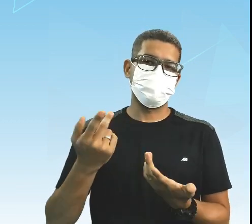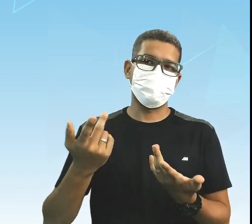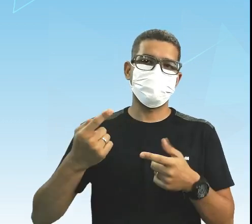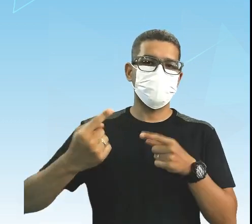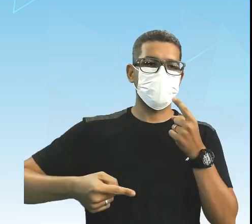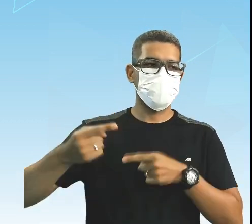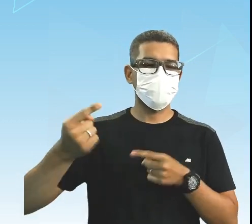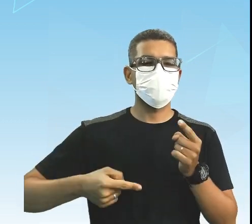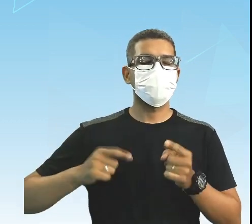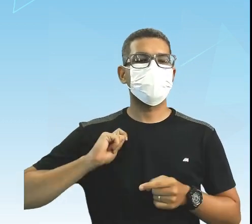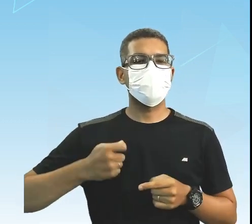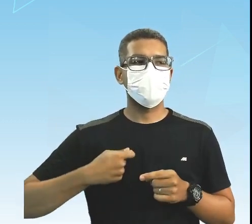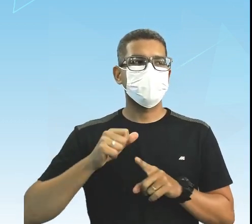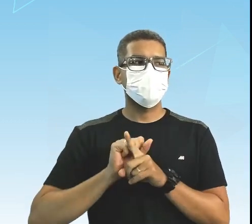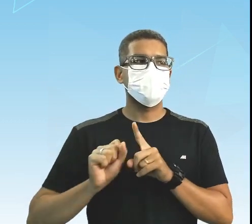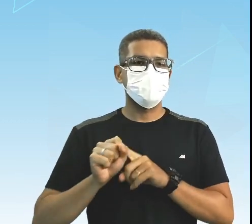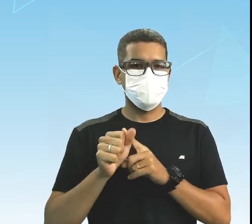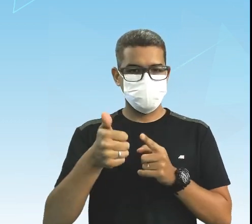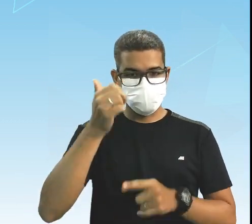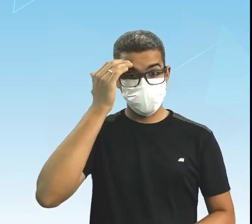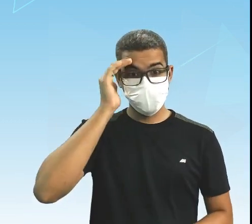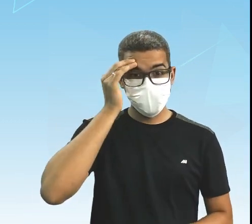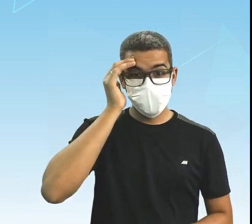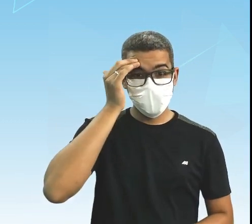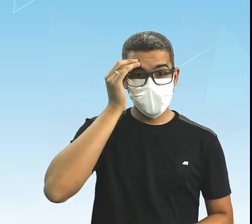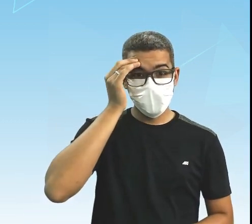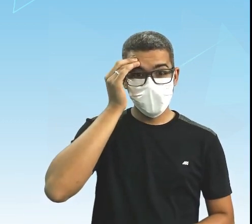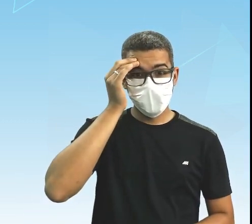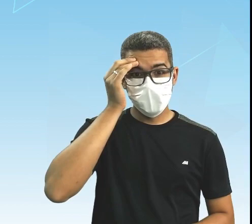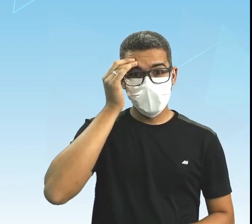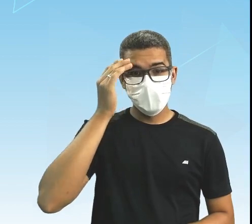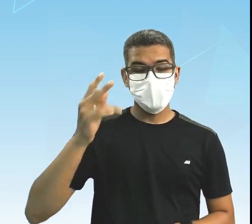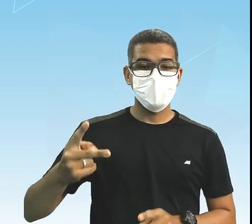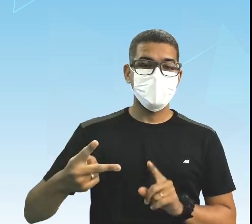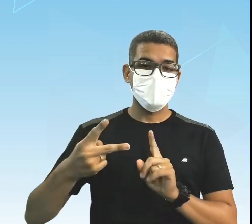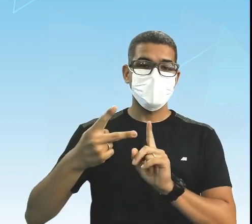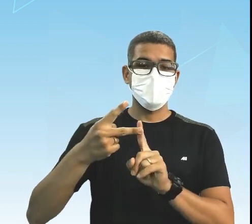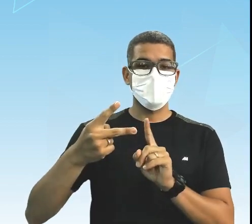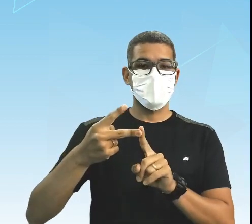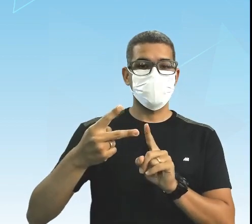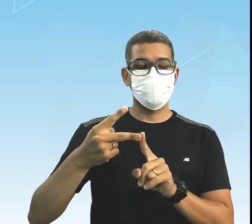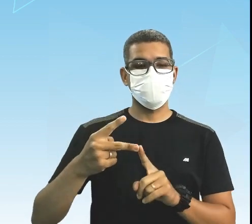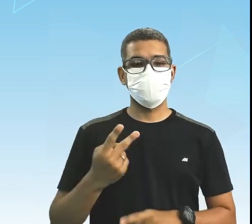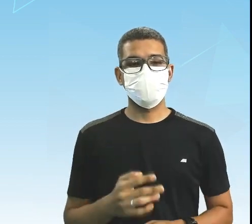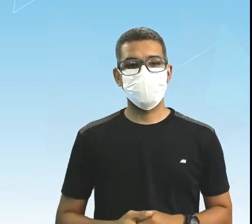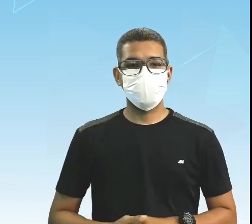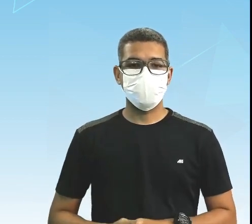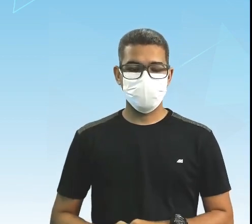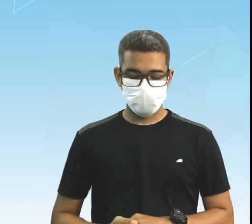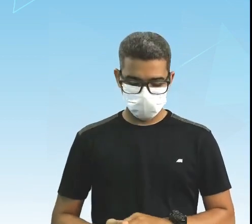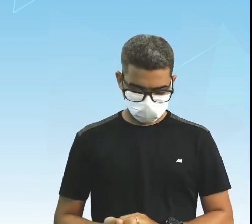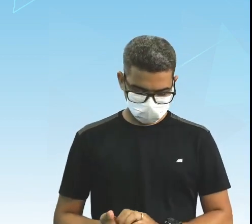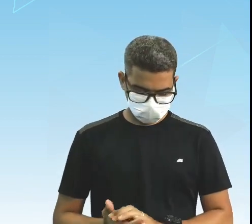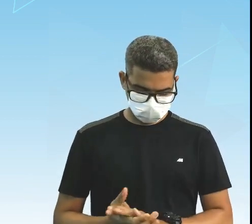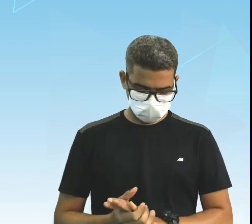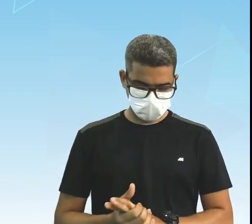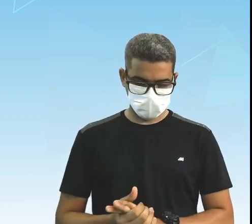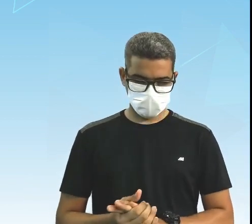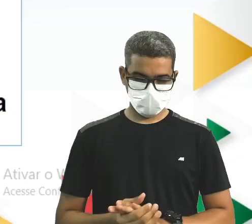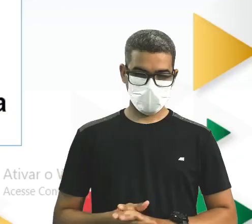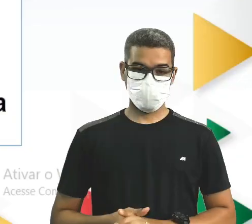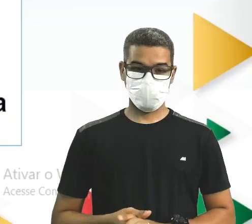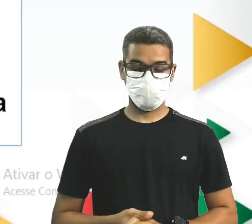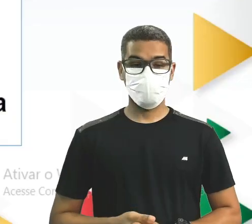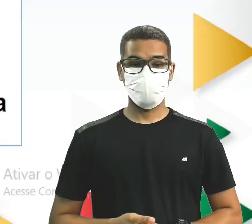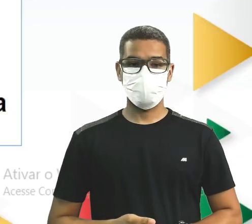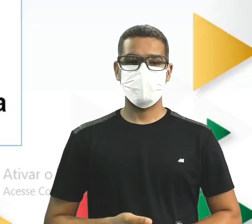e sociais. Entenderam, meus amores? Bora ver se dá para mais uma? Vamos lá. Bom,